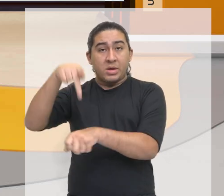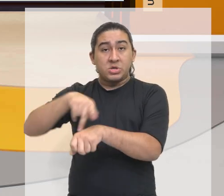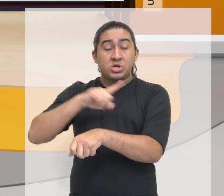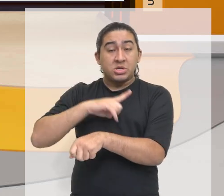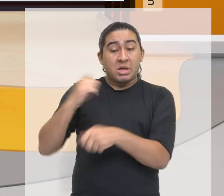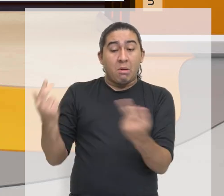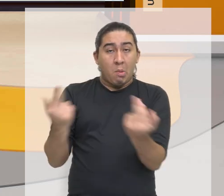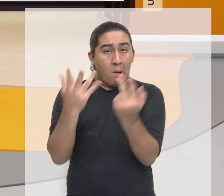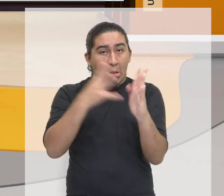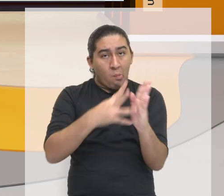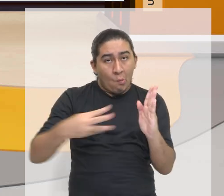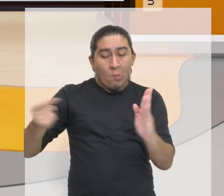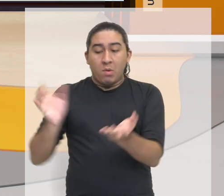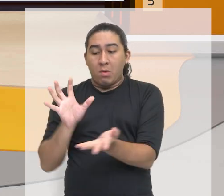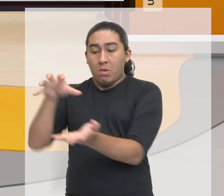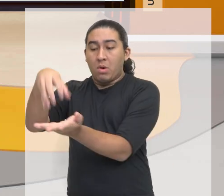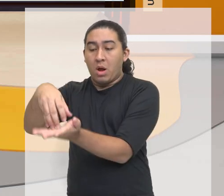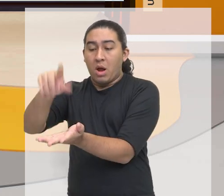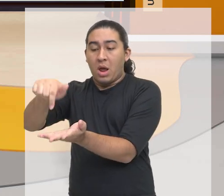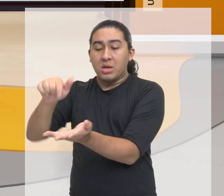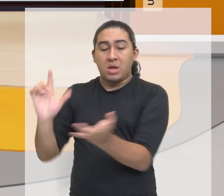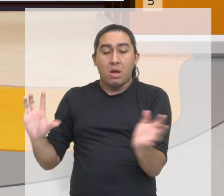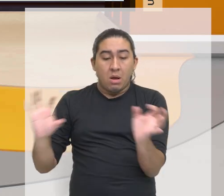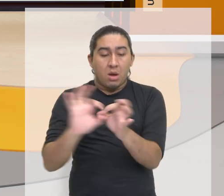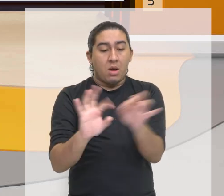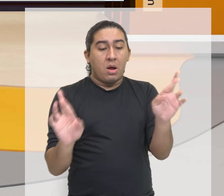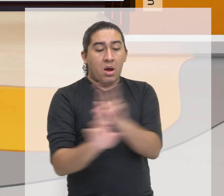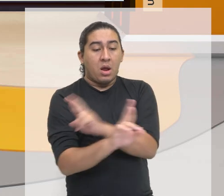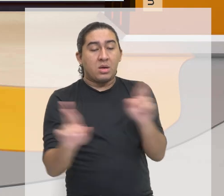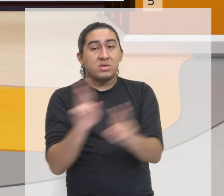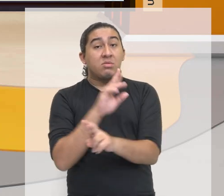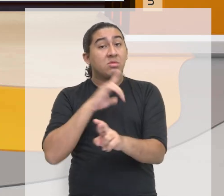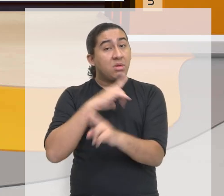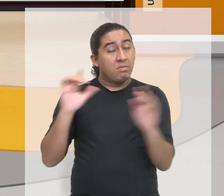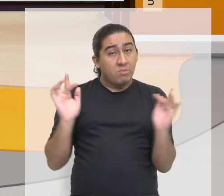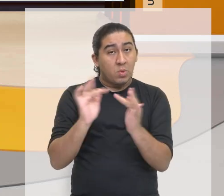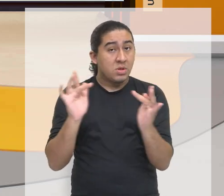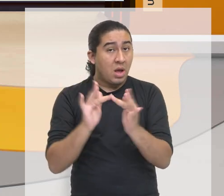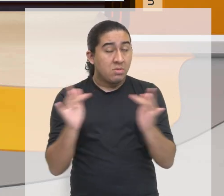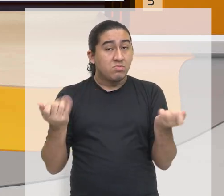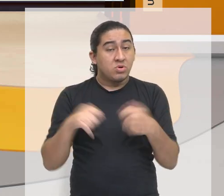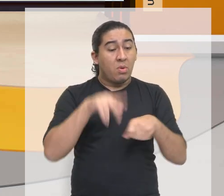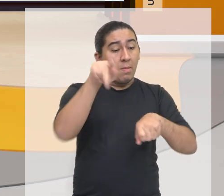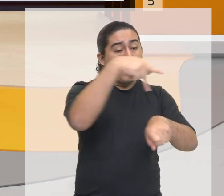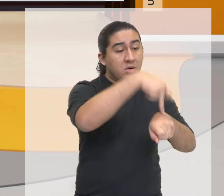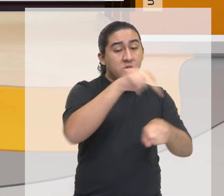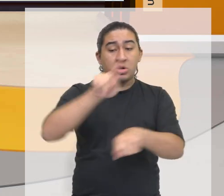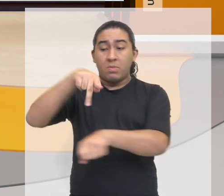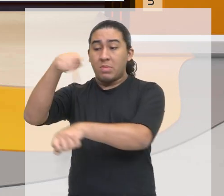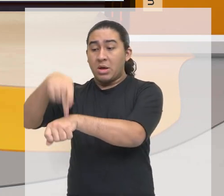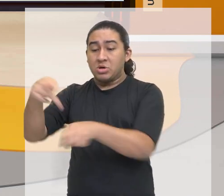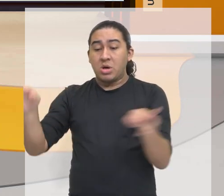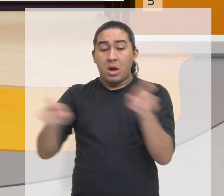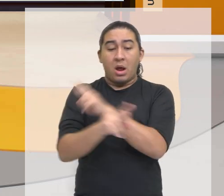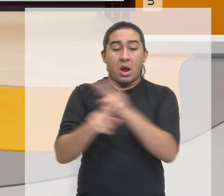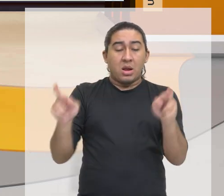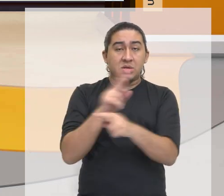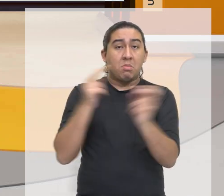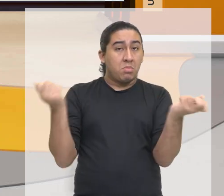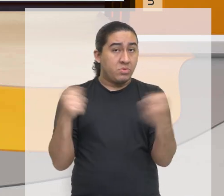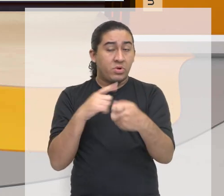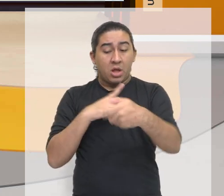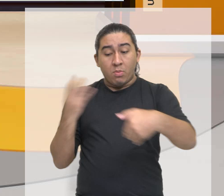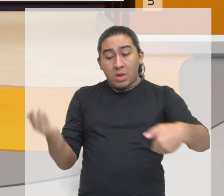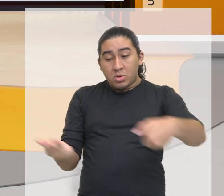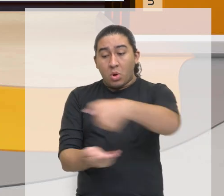essas empresas que estão ligadas à matriz faz esse processo de globalização, impactando a economia daquele local. E